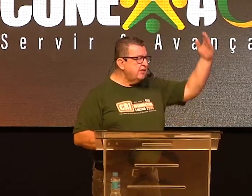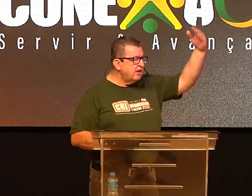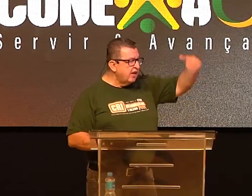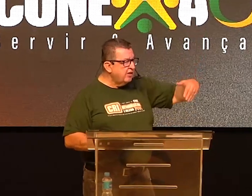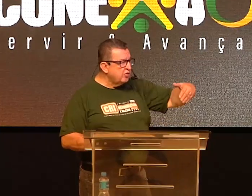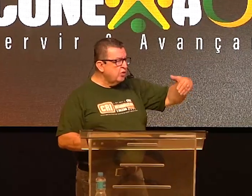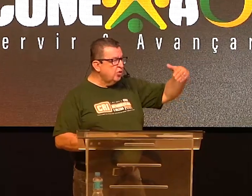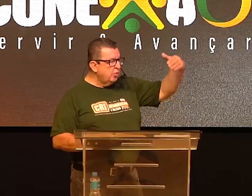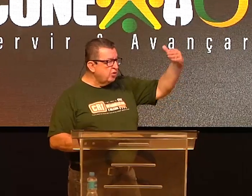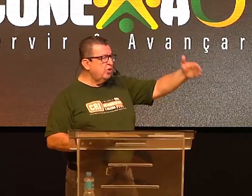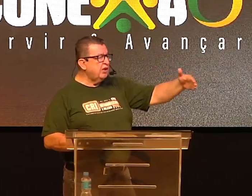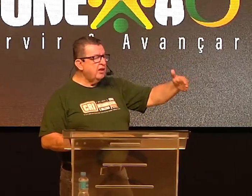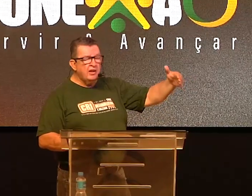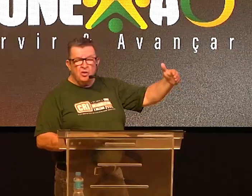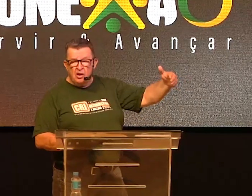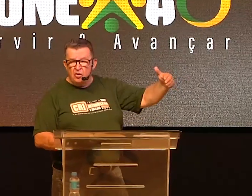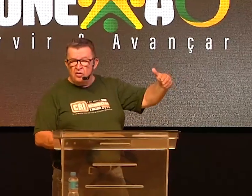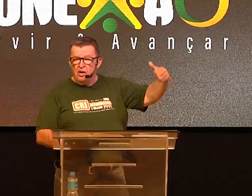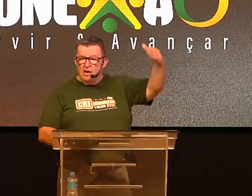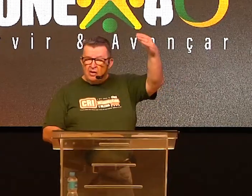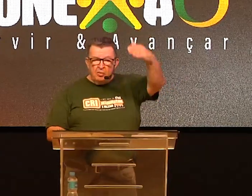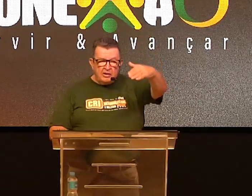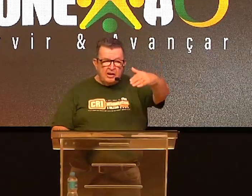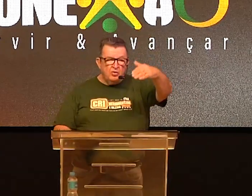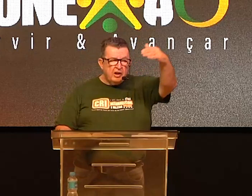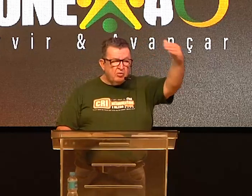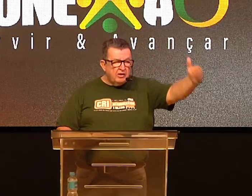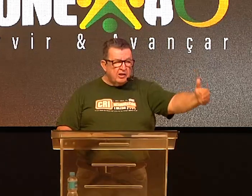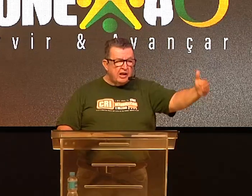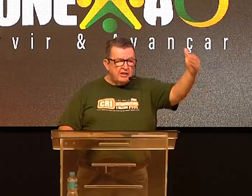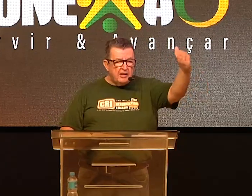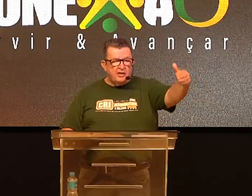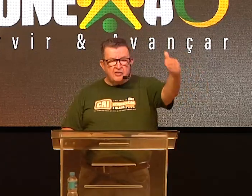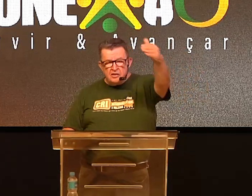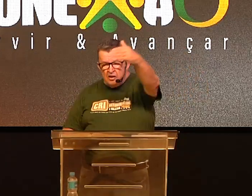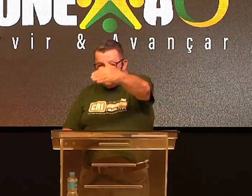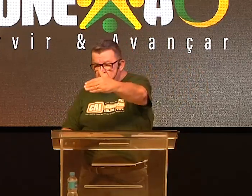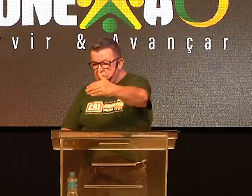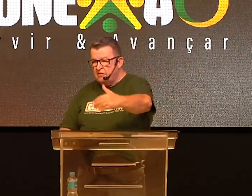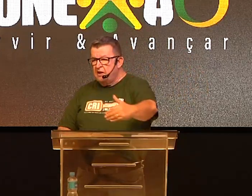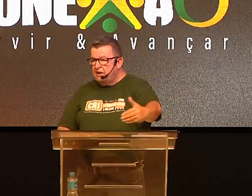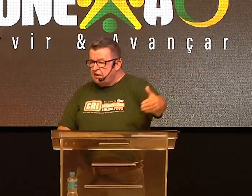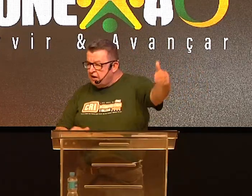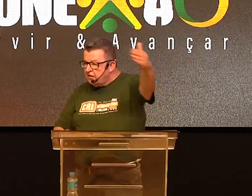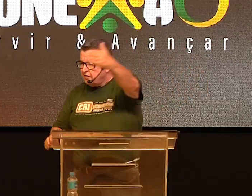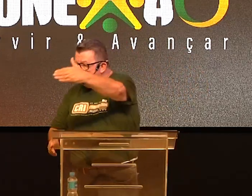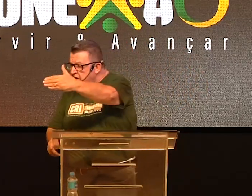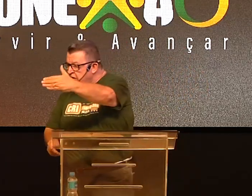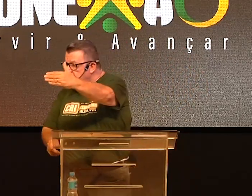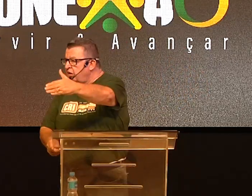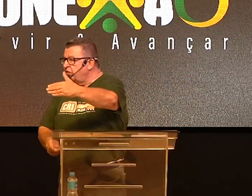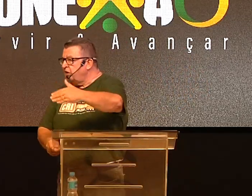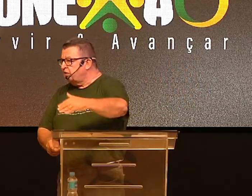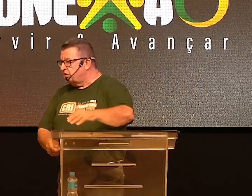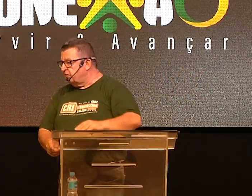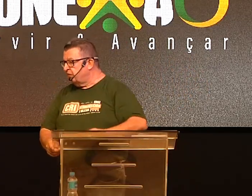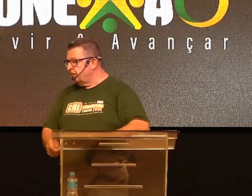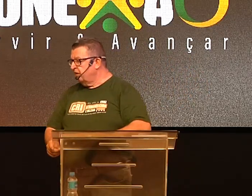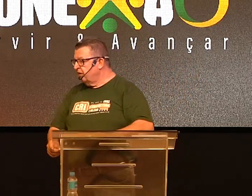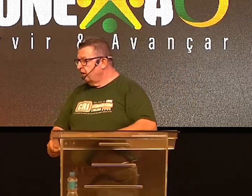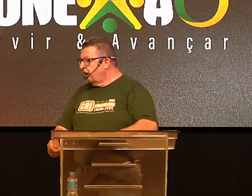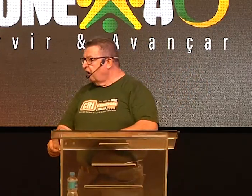Não tinha as igrejas, quando começou a terra de adoradores, Taubaté não tinha a quantidade de igrejas que tem hoje. Igrejas